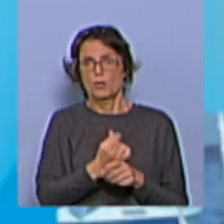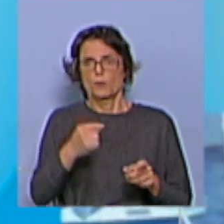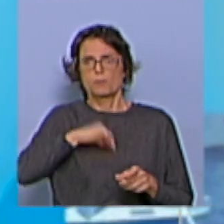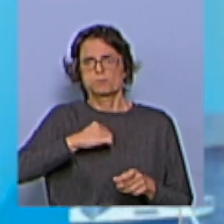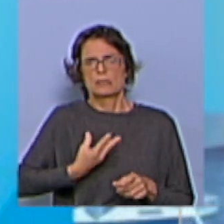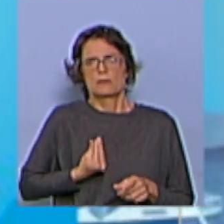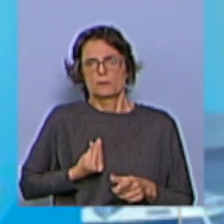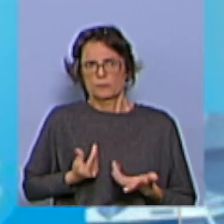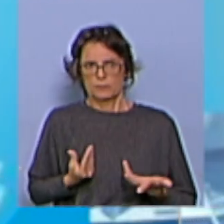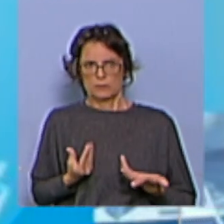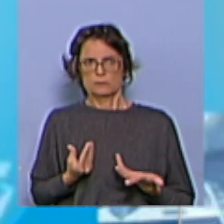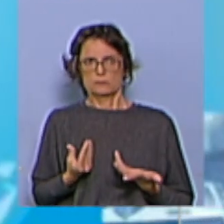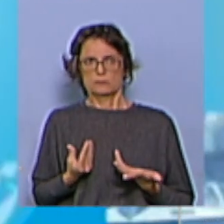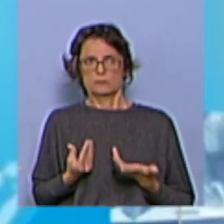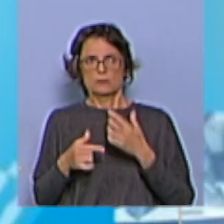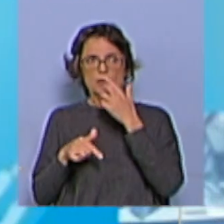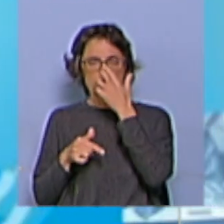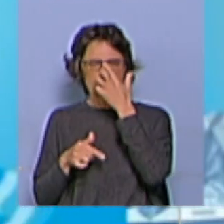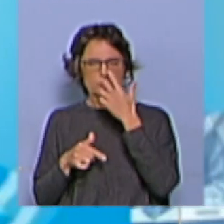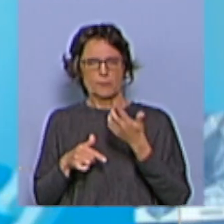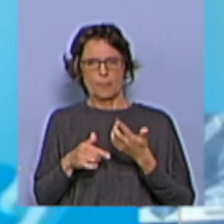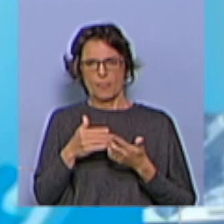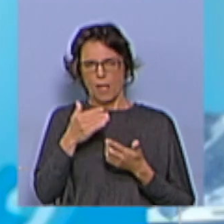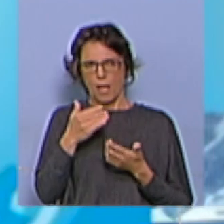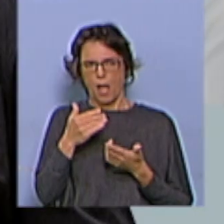medo. E isto torna as pessoas também mais